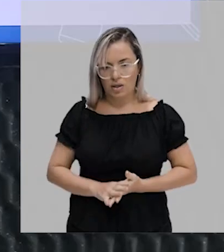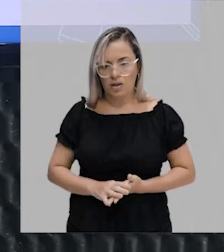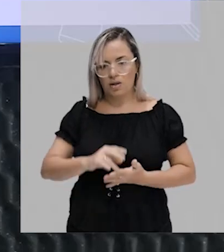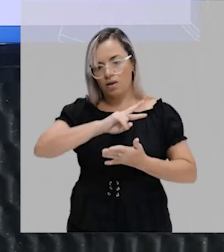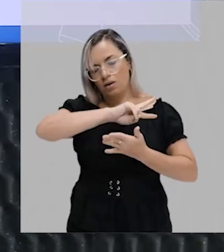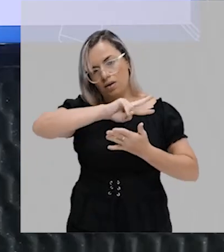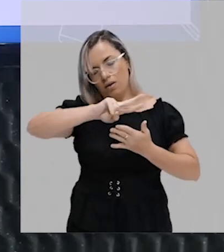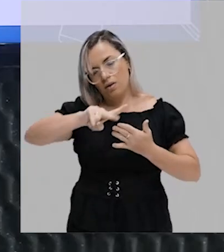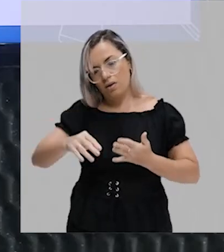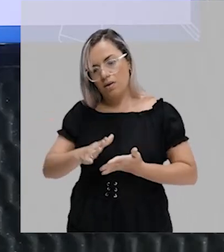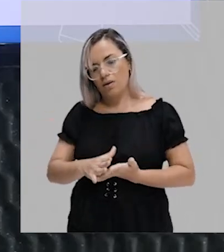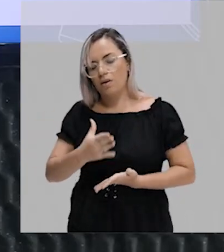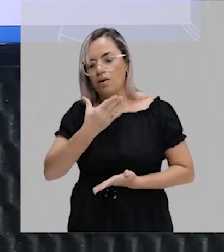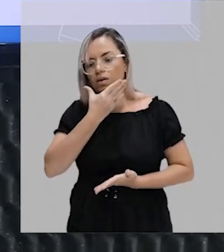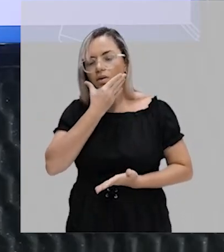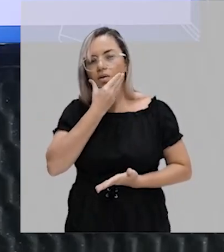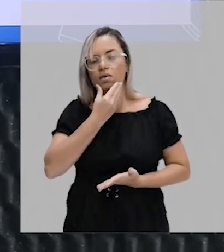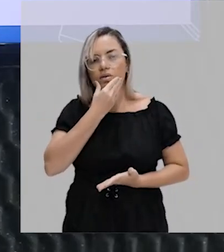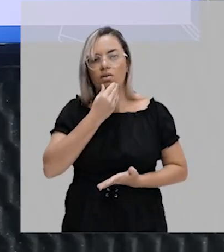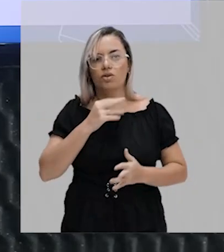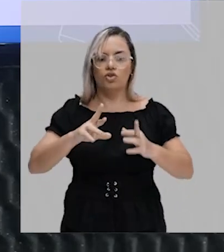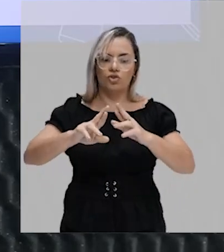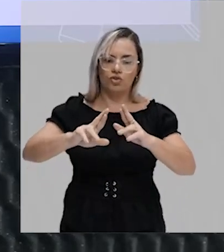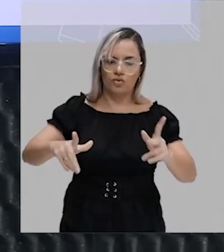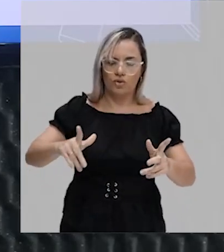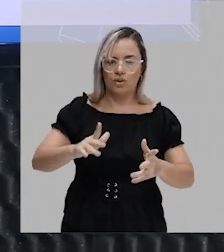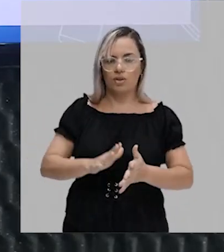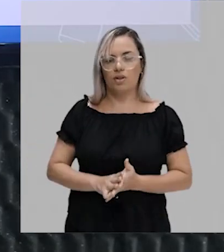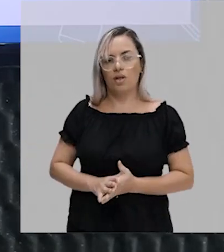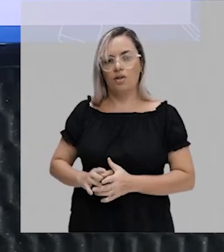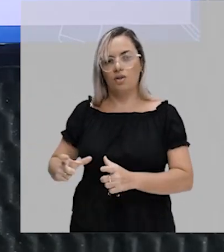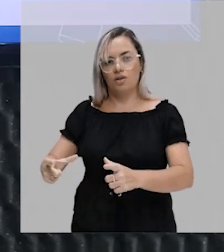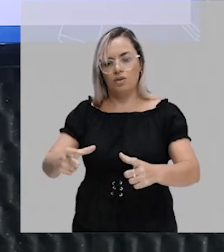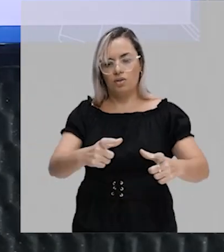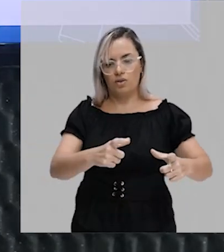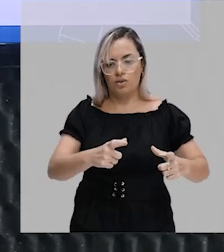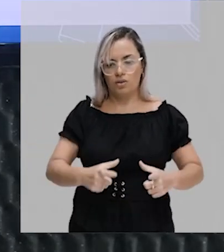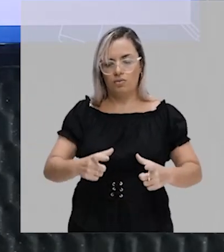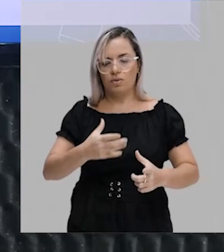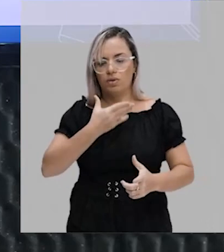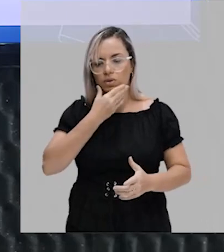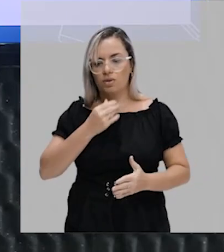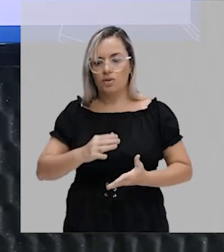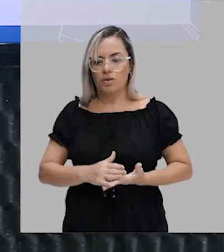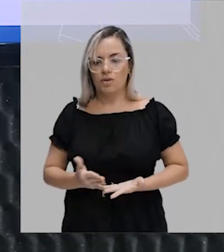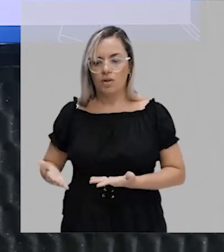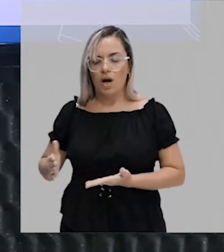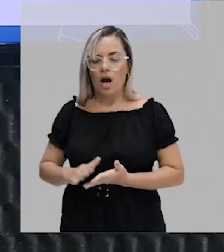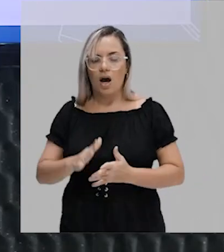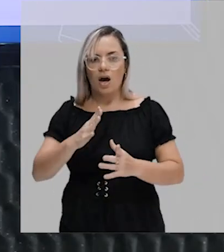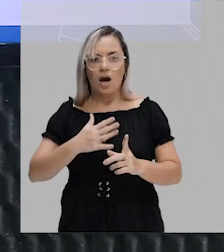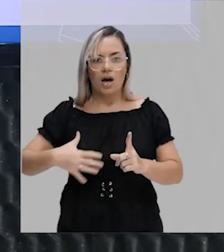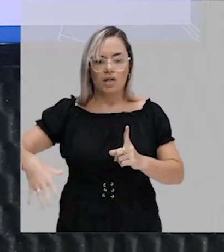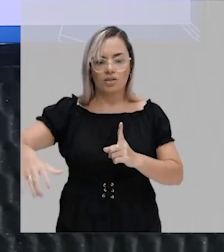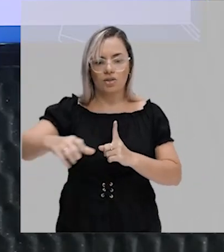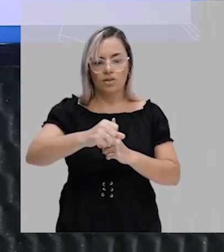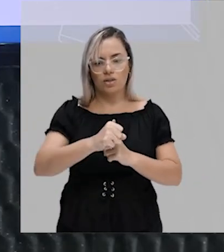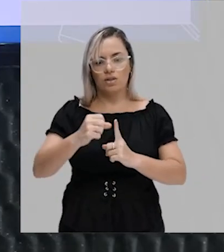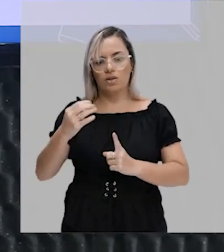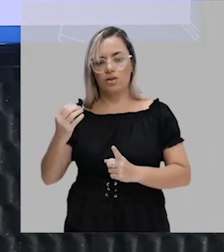ao destacar as variações da masculinidade, a socióloga Connell